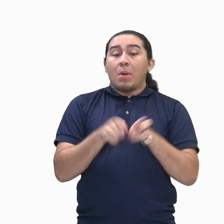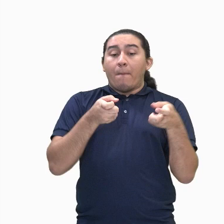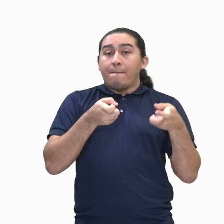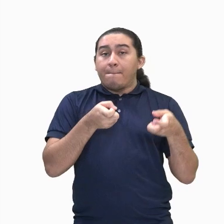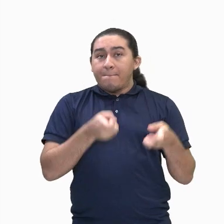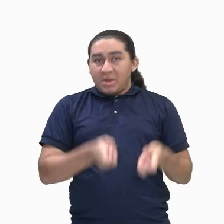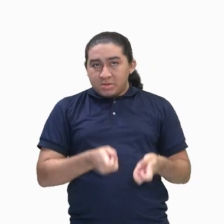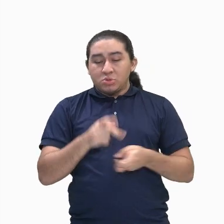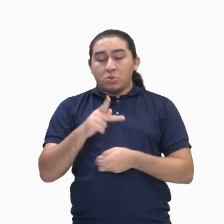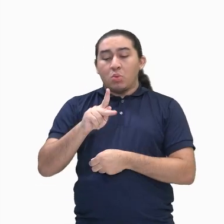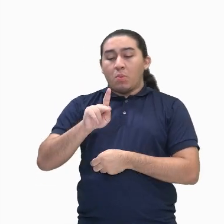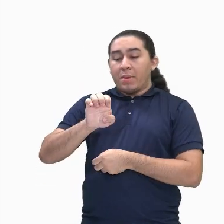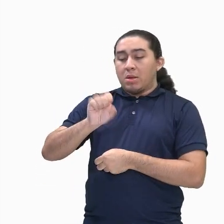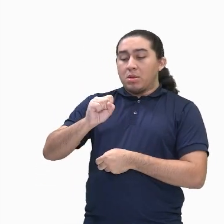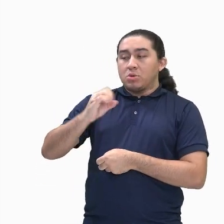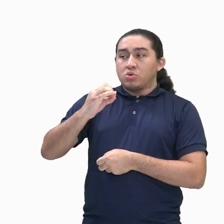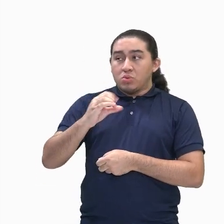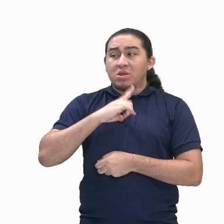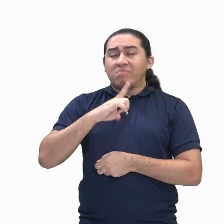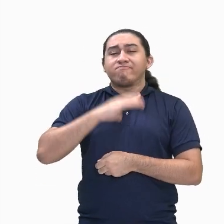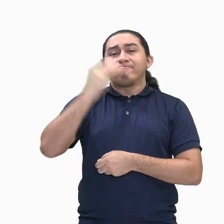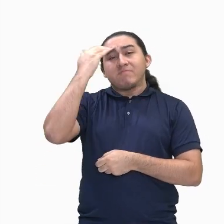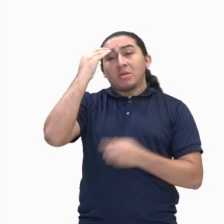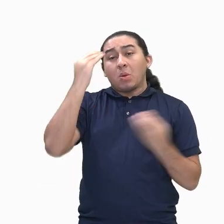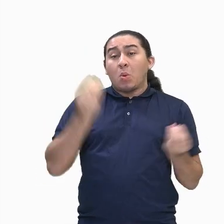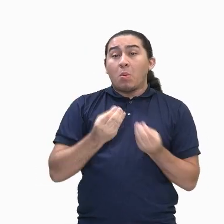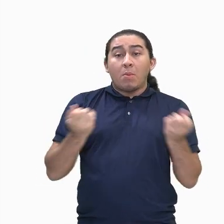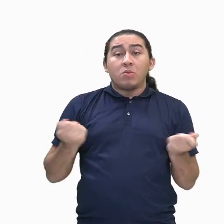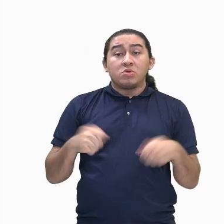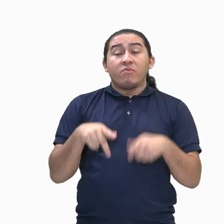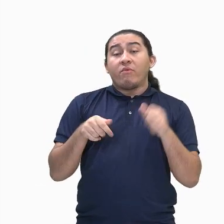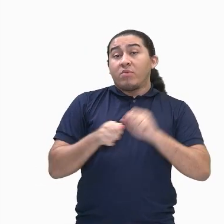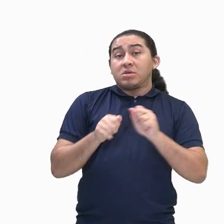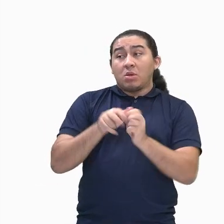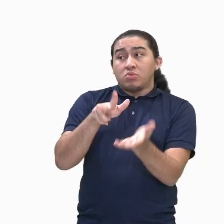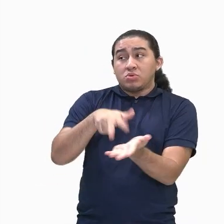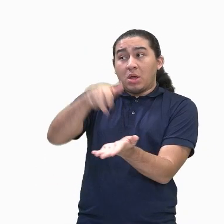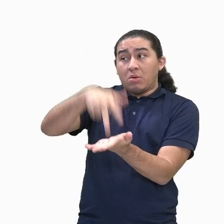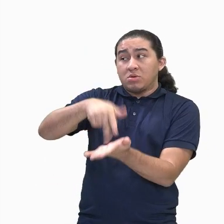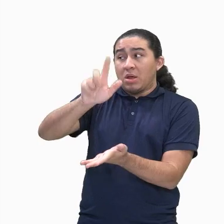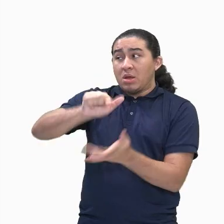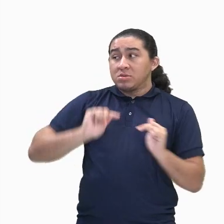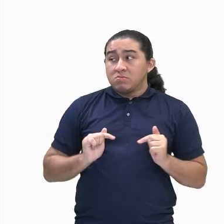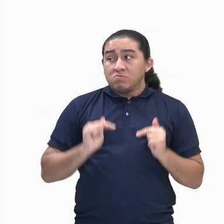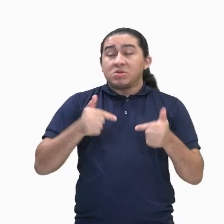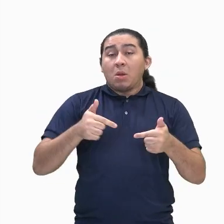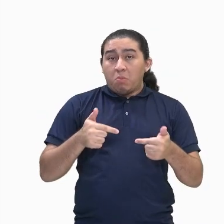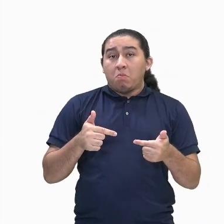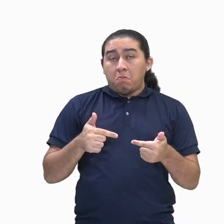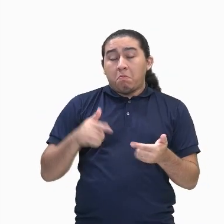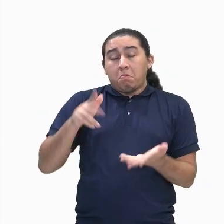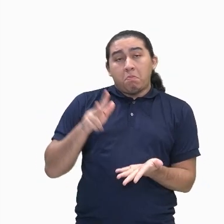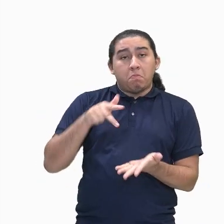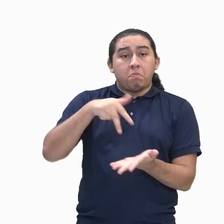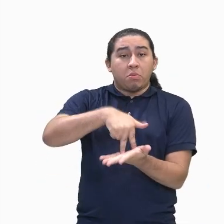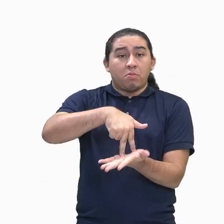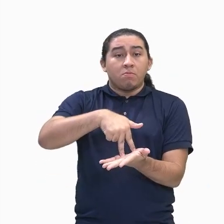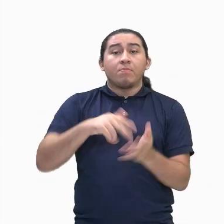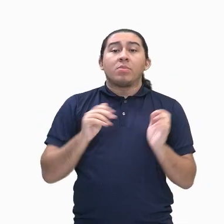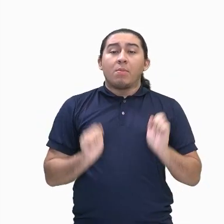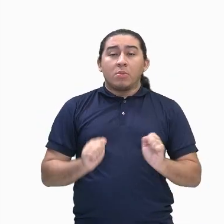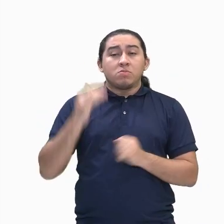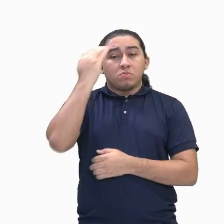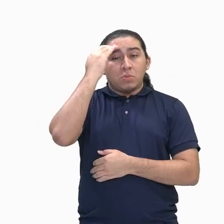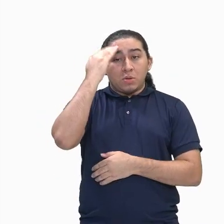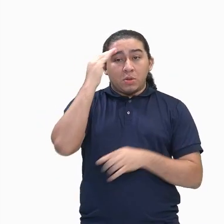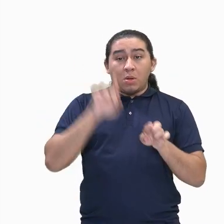entender como eu consigo fazer esse salto, é essa atitude, desse posicionamento. E isso vai me levar a entender também